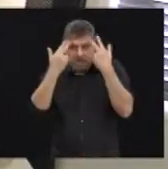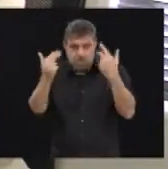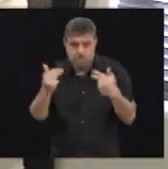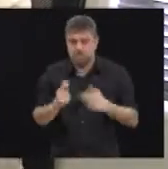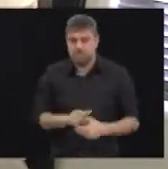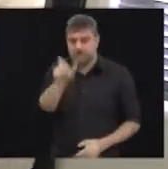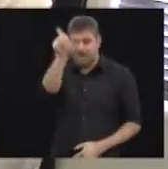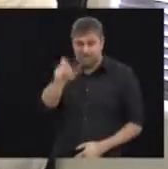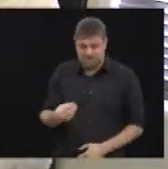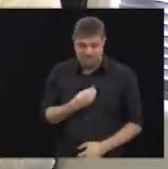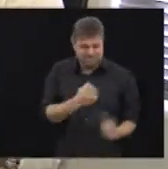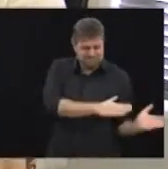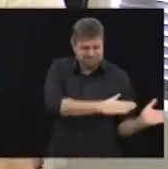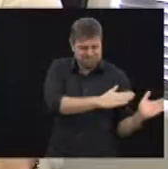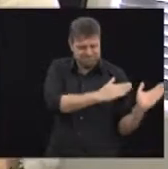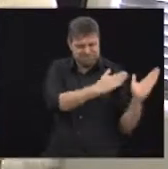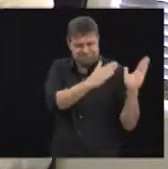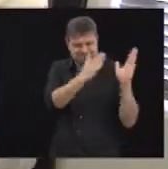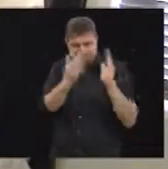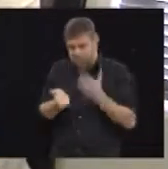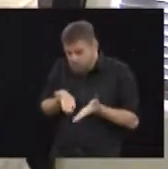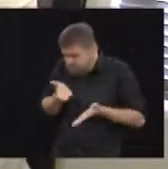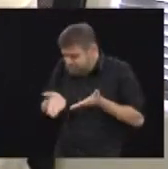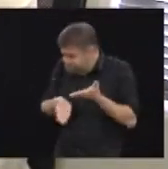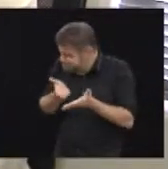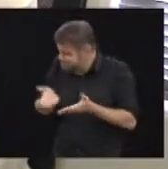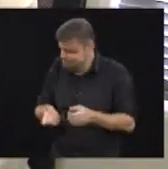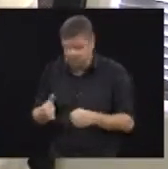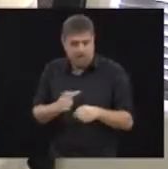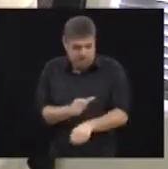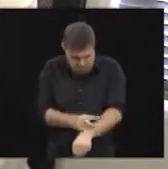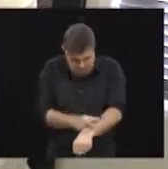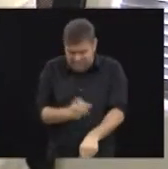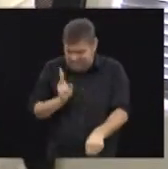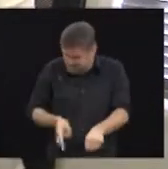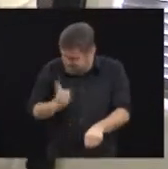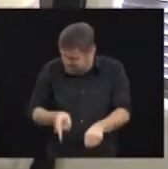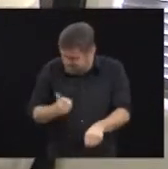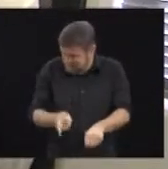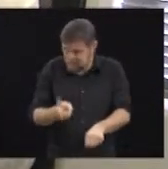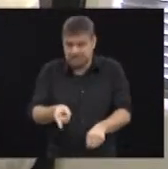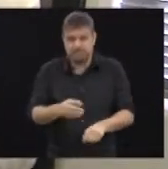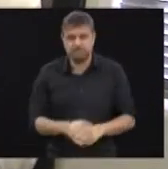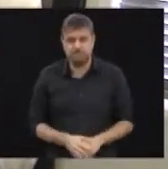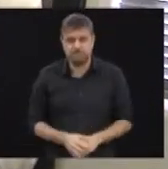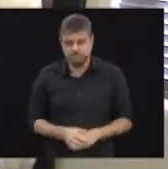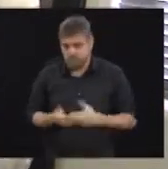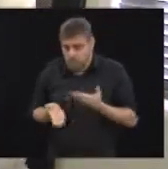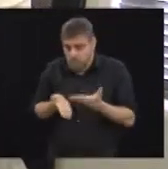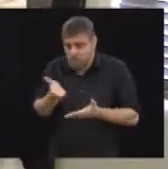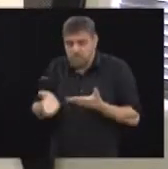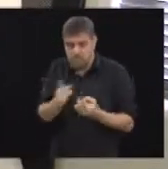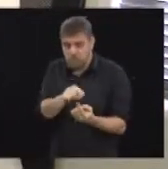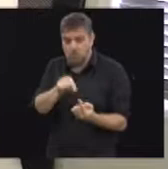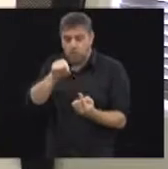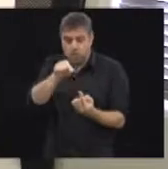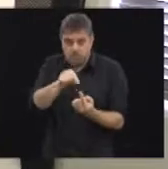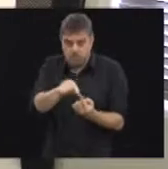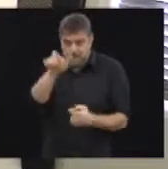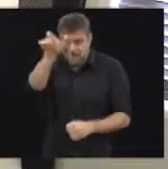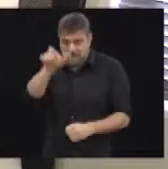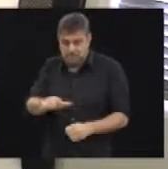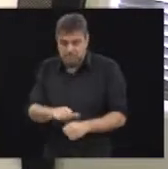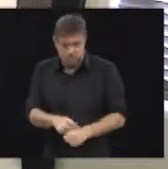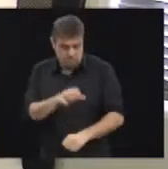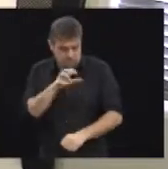E tem pessoas que podem passar a vida inteira tratando e não tem repigmentação. Todo o tratamento fica em cima de